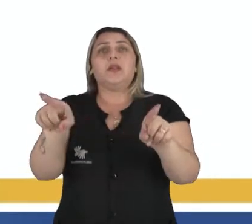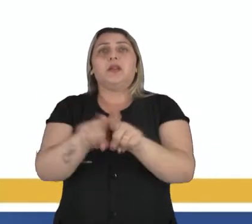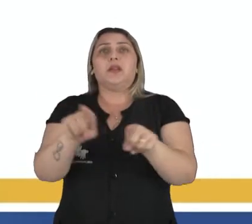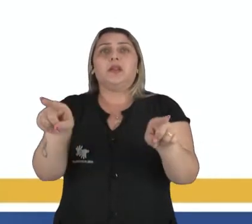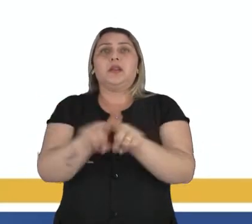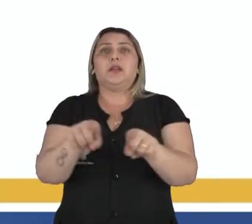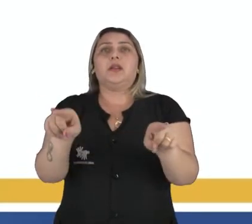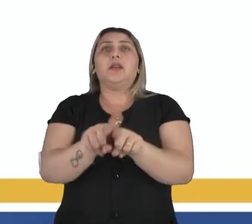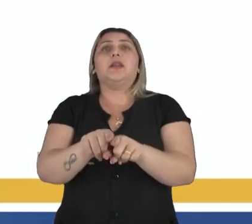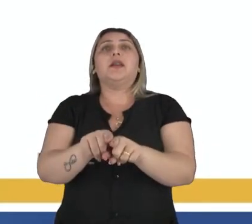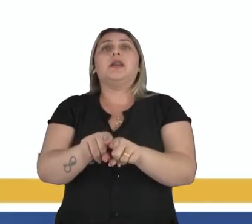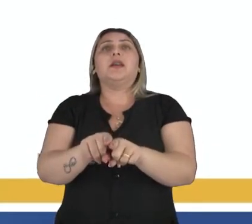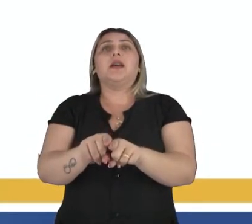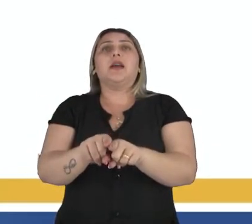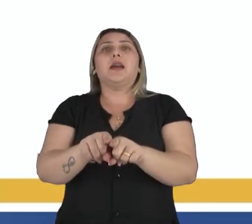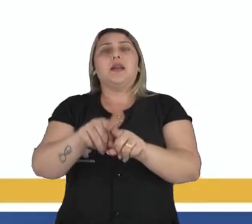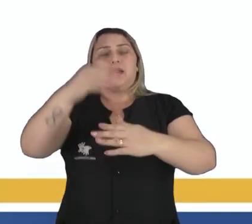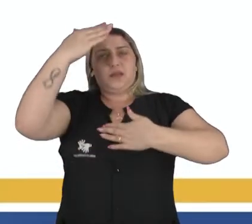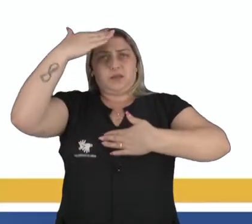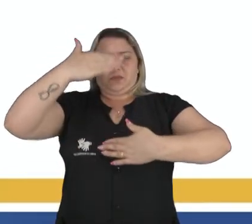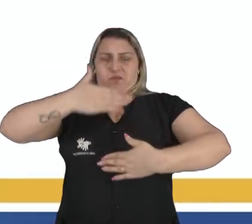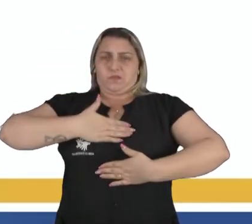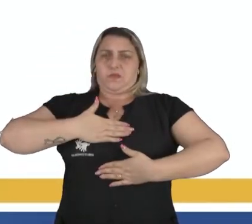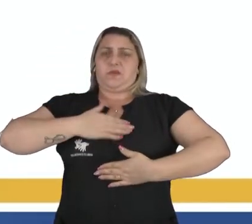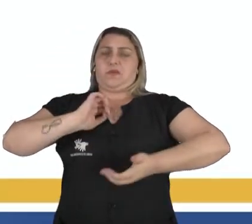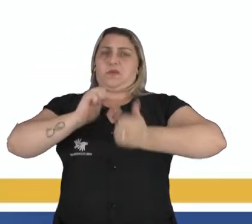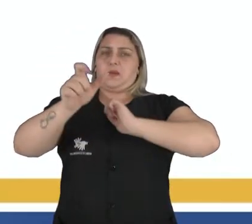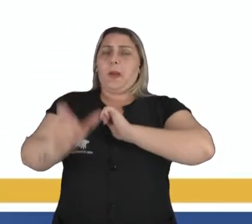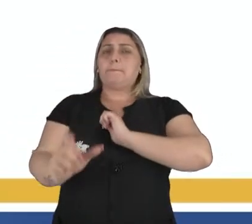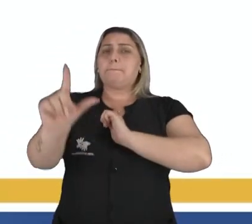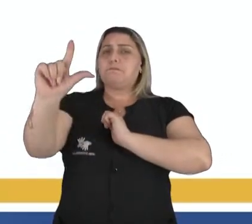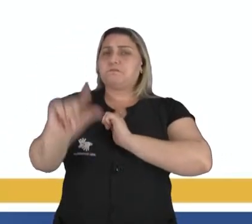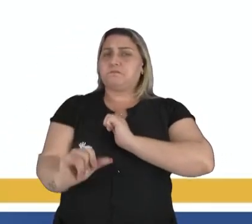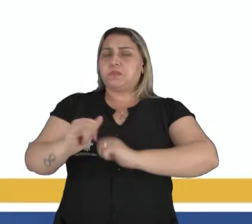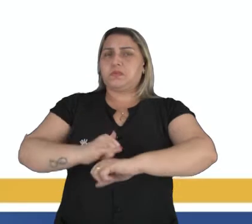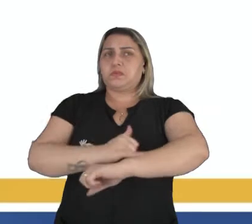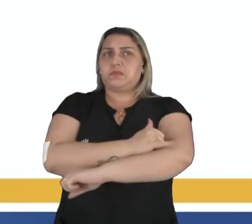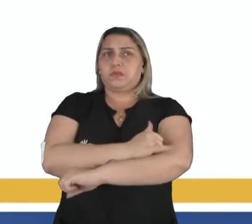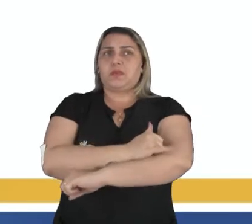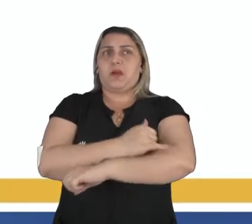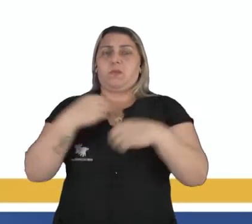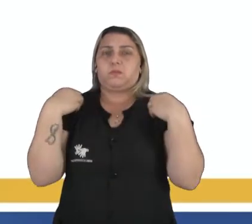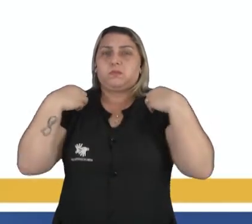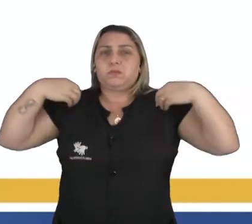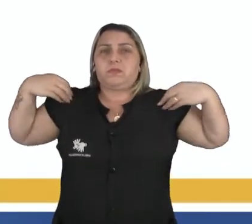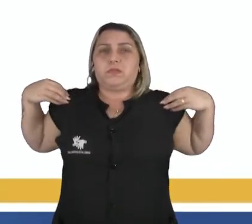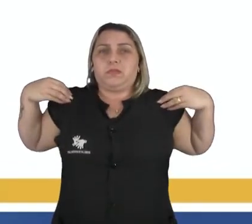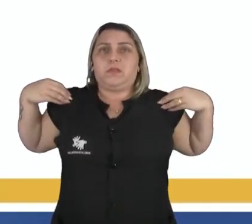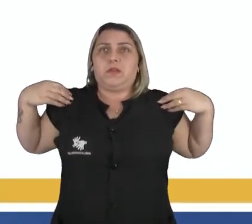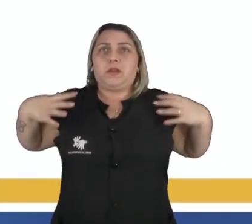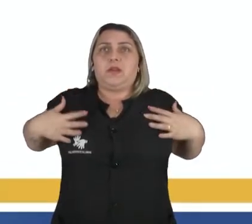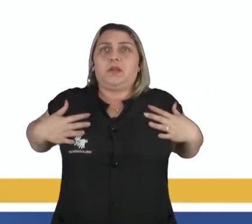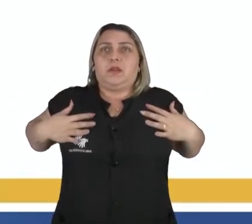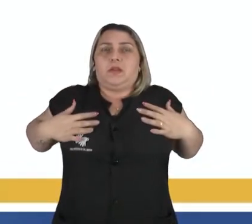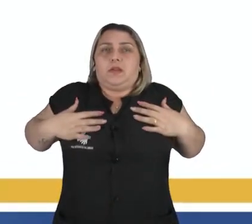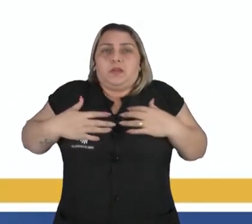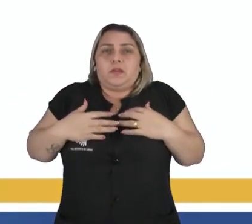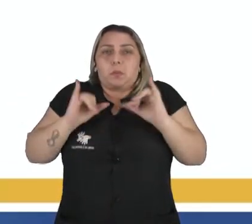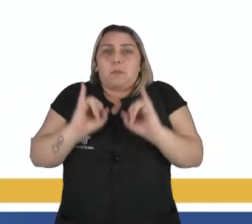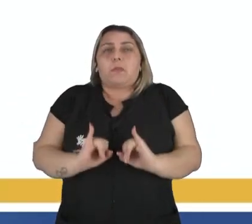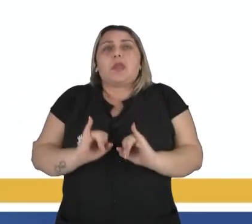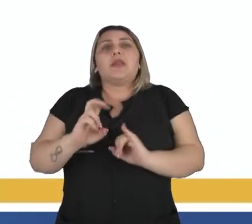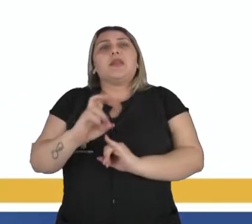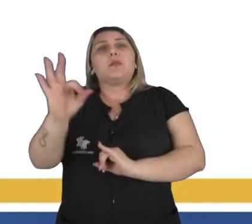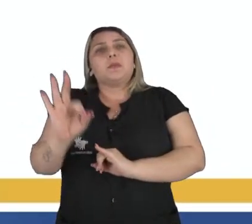almoçam aspecto Atlético hipertrofia muscular pouca gordura corporal O ombros largos e peito lados mas